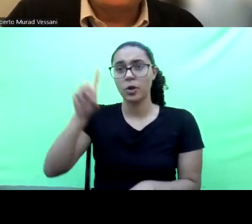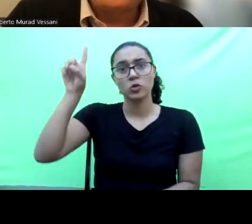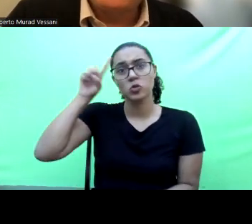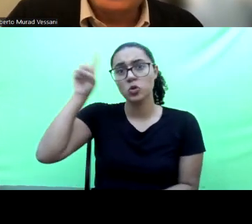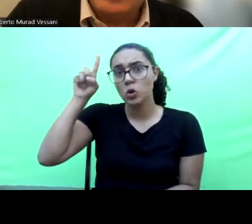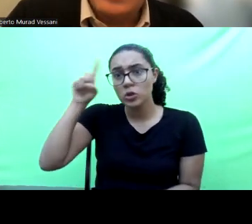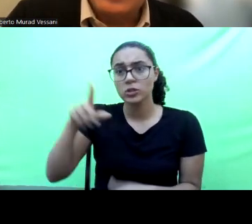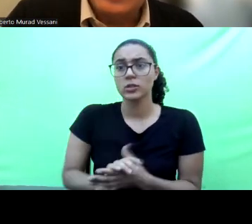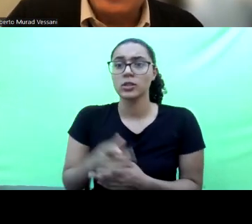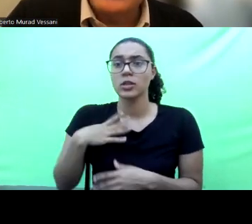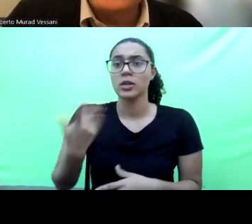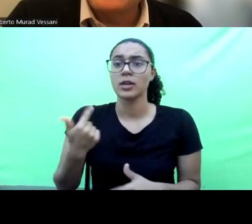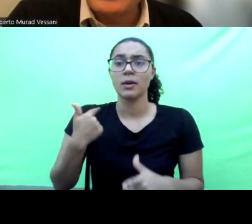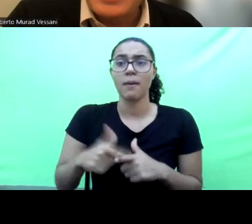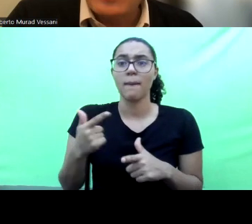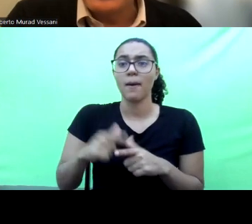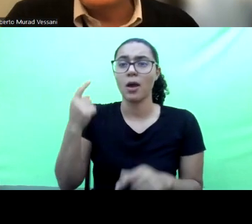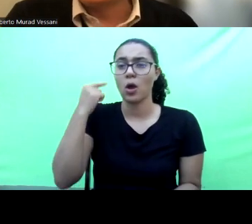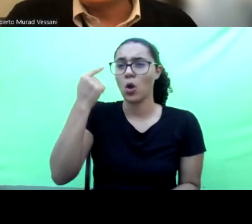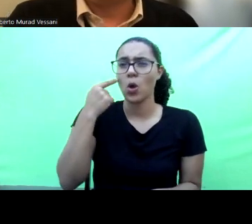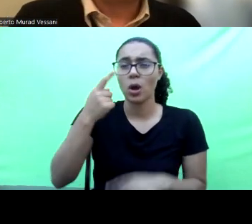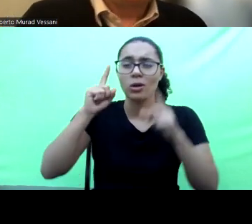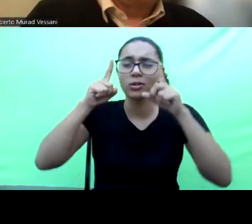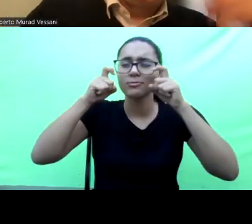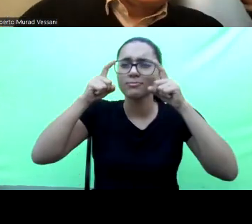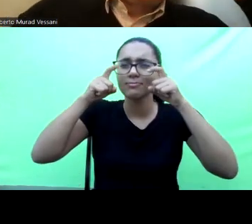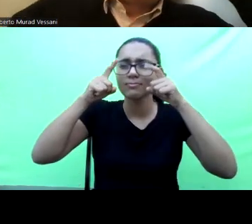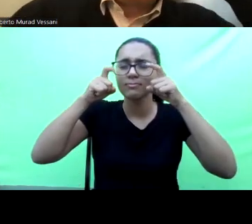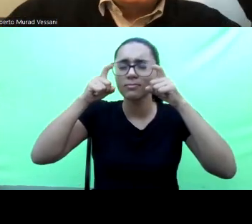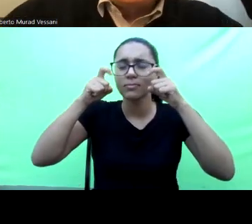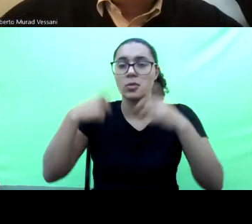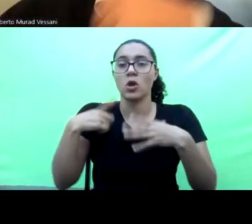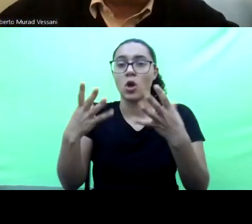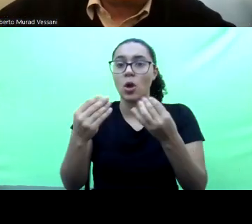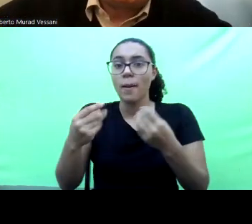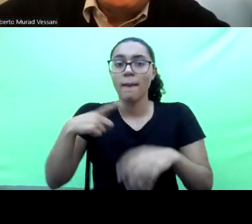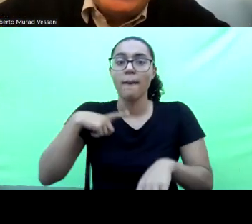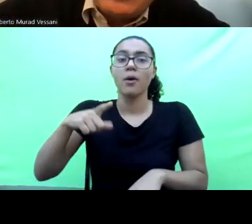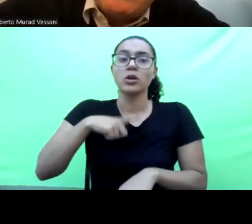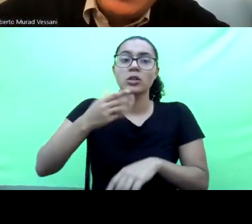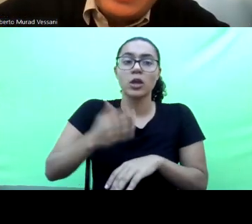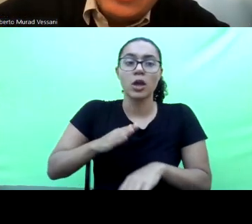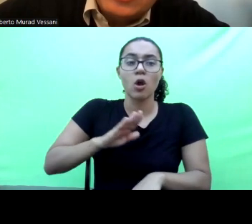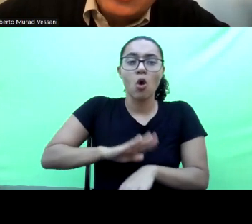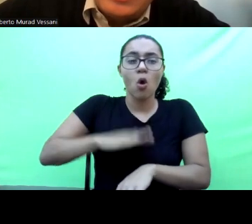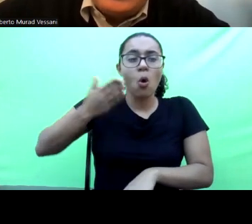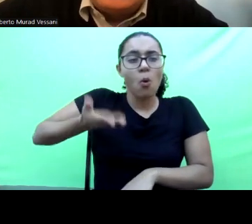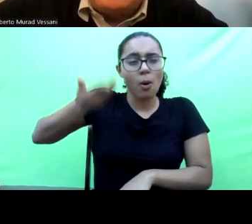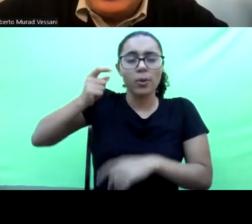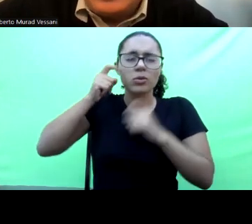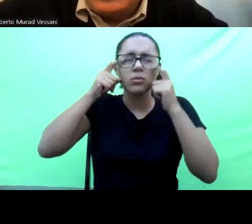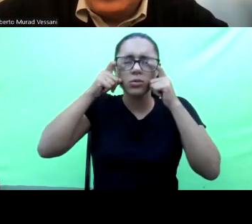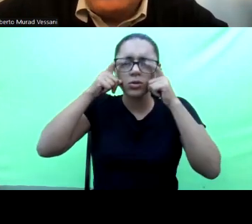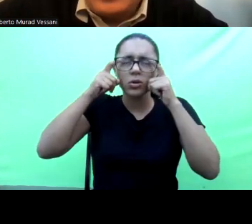apertam muito os olhos ou que esfregam muito os olhos podem ter um aumento da pressão no momento que fazem isso. E